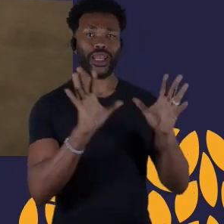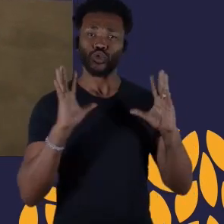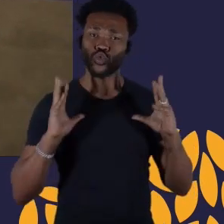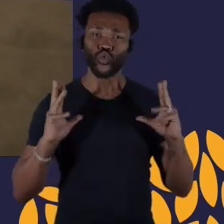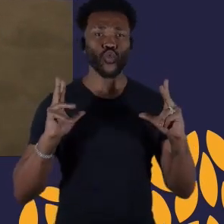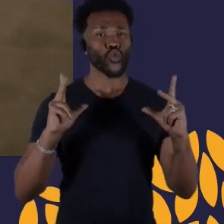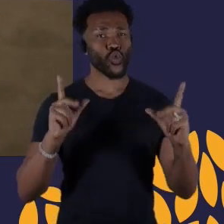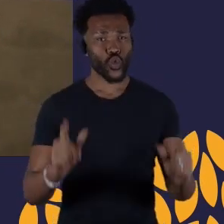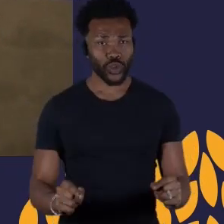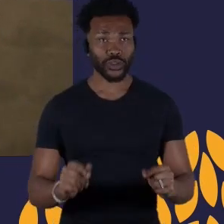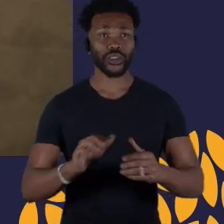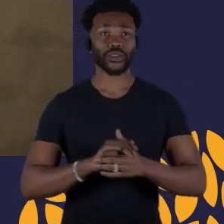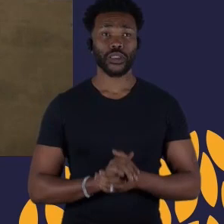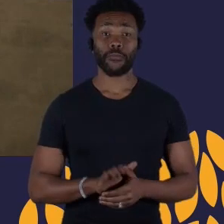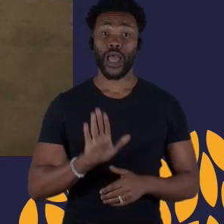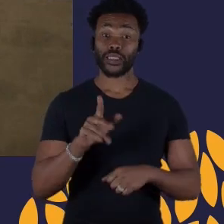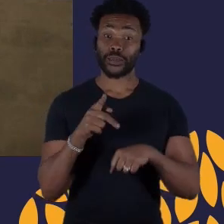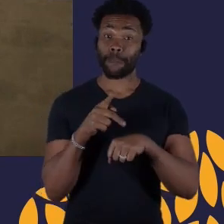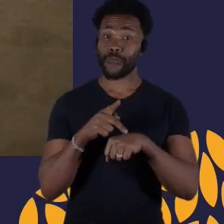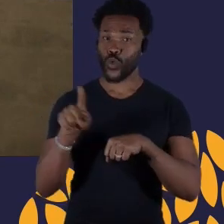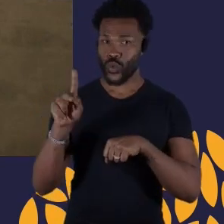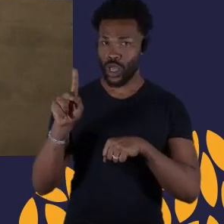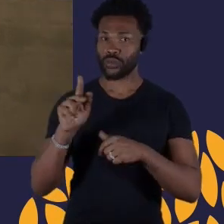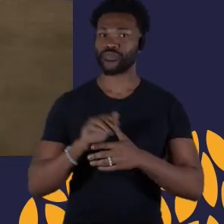drogas em suas versões mais puras,